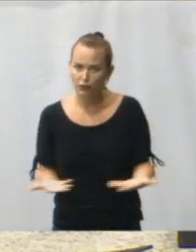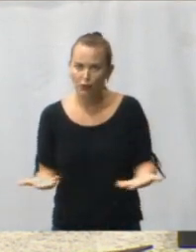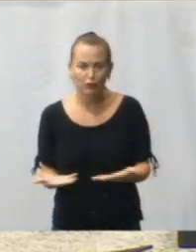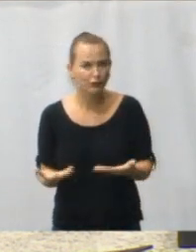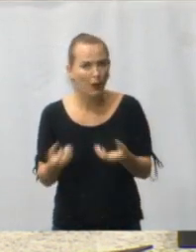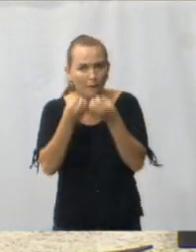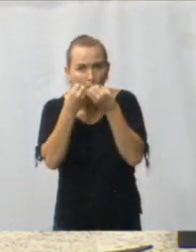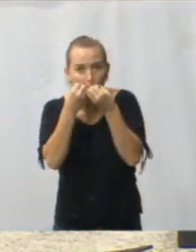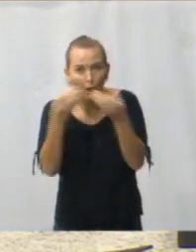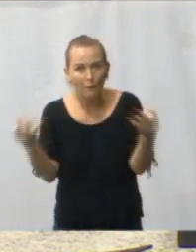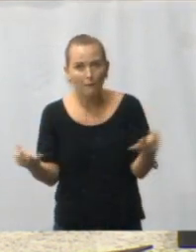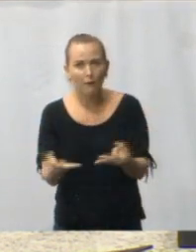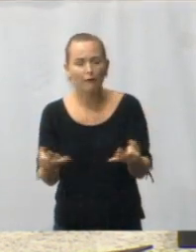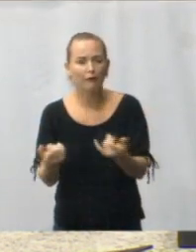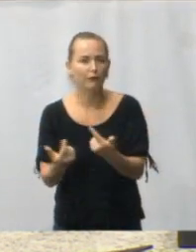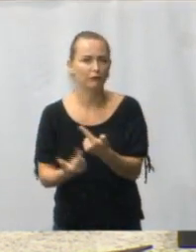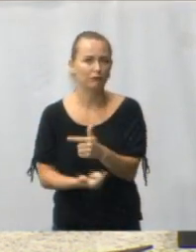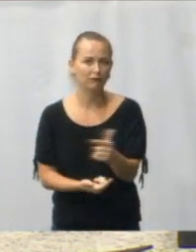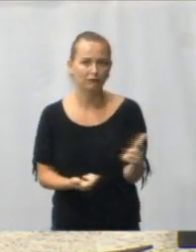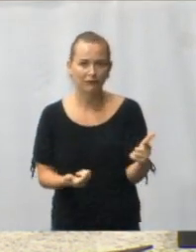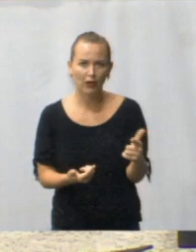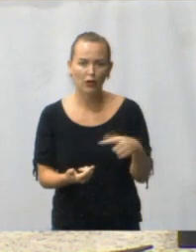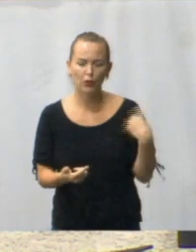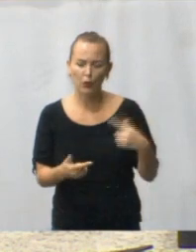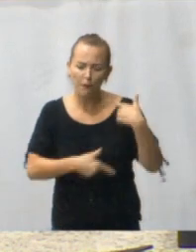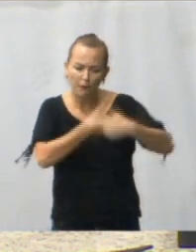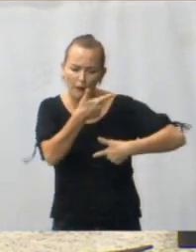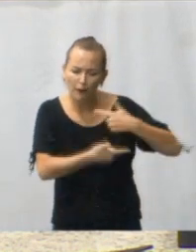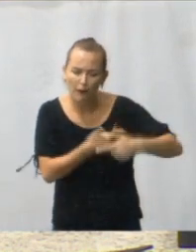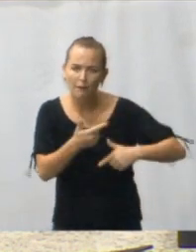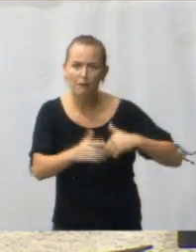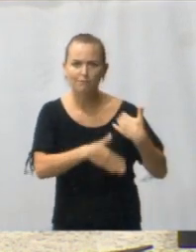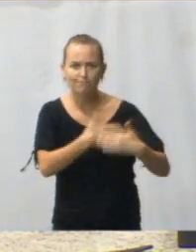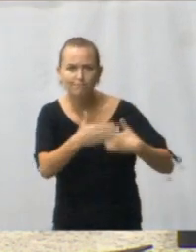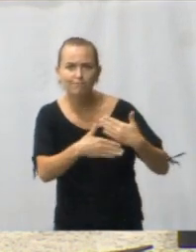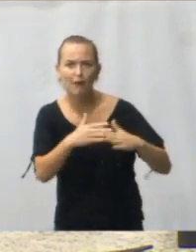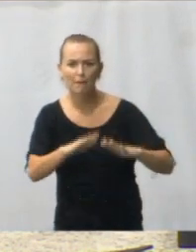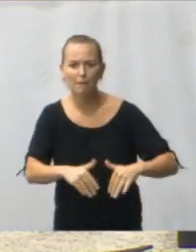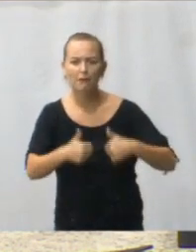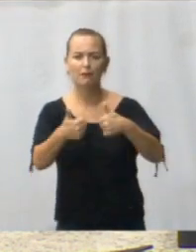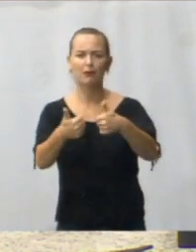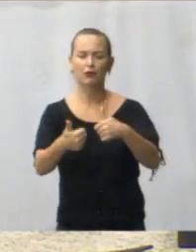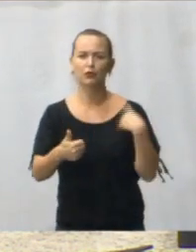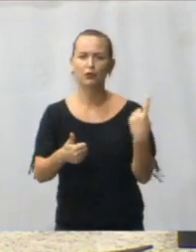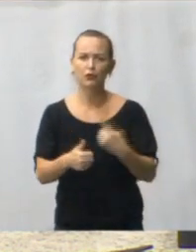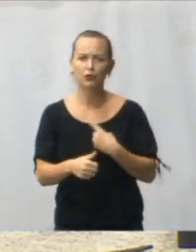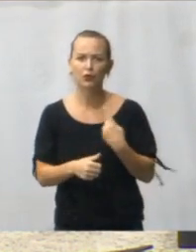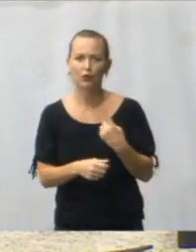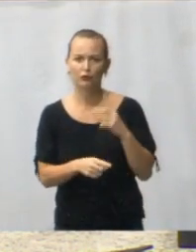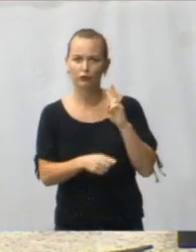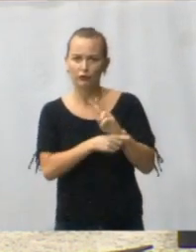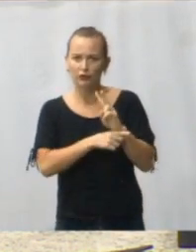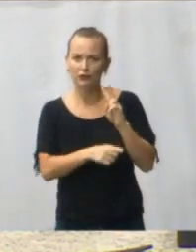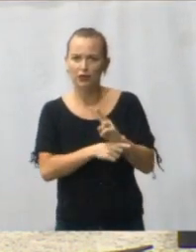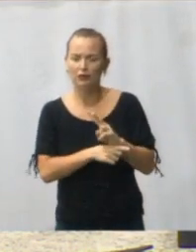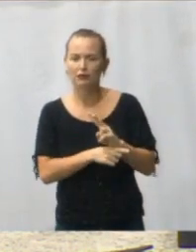e os vereadores exercerão o seu papel de fiscalizador. A segunda coisa, me alegrar com